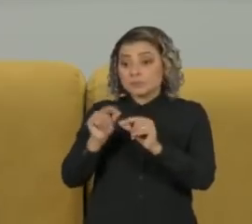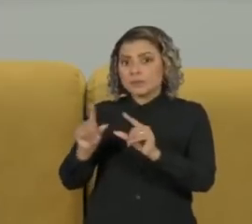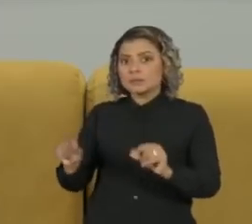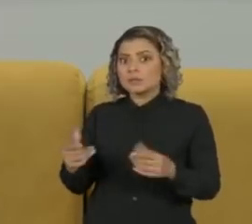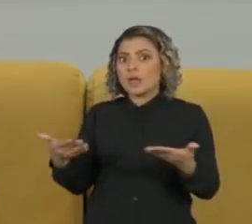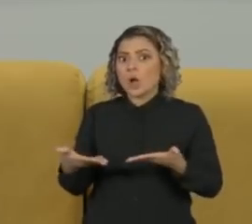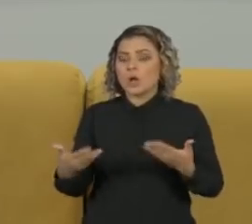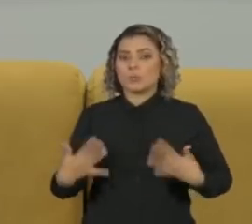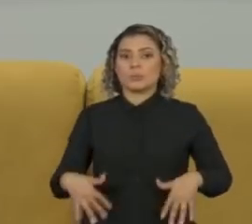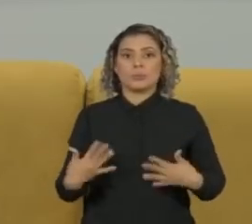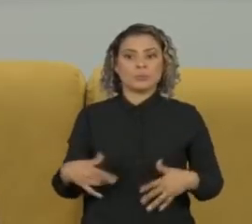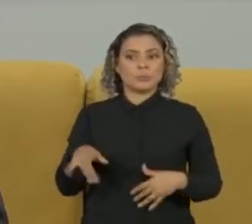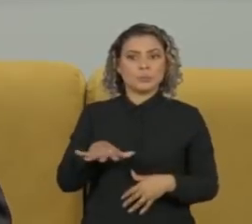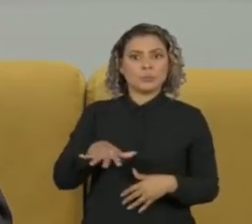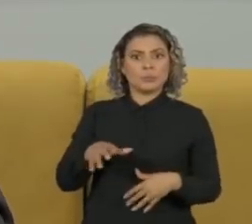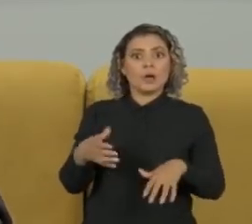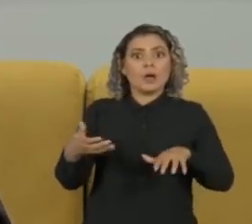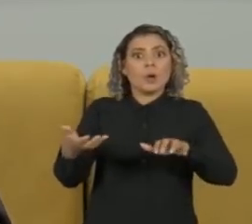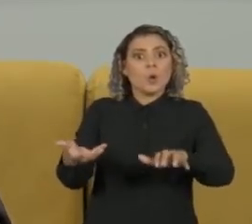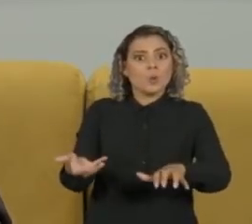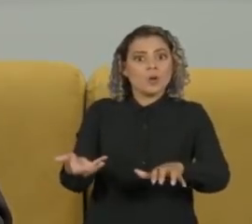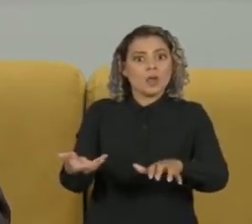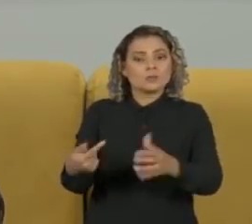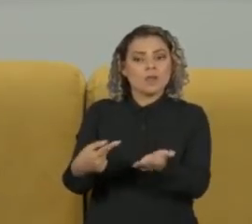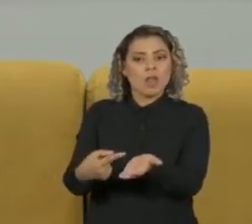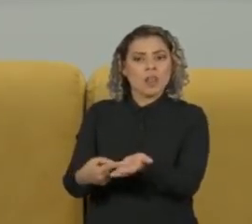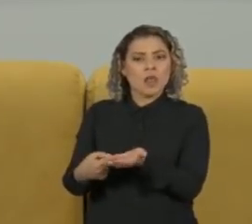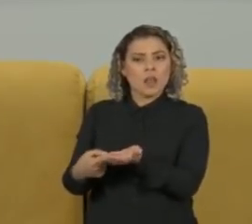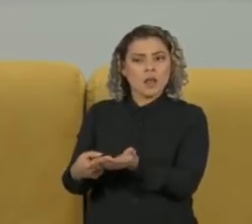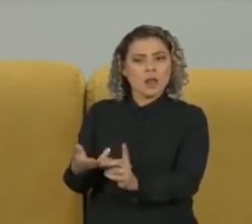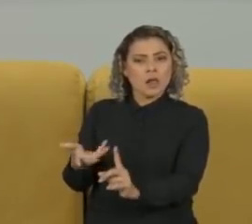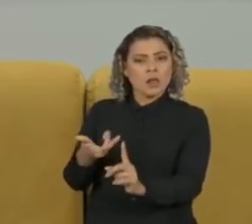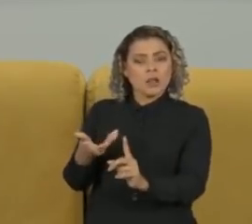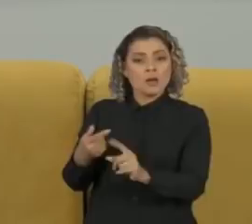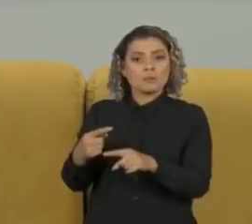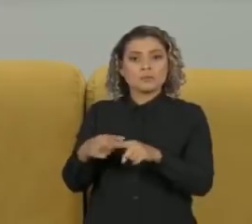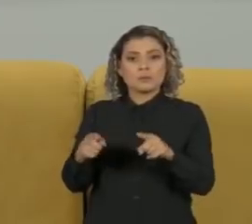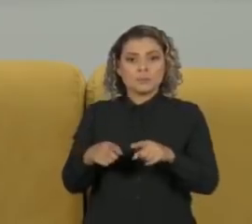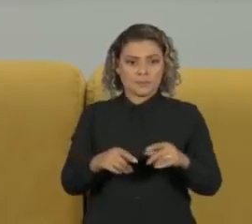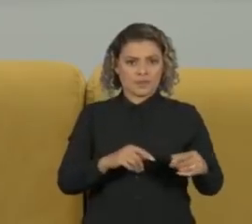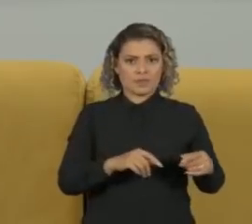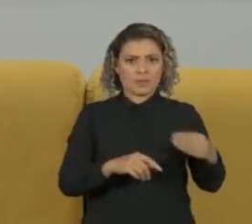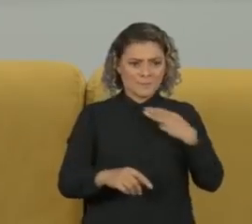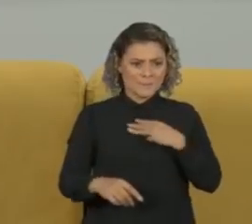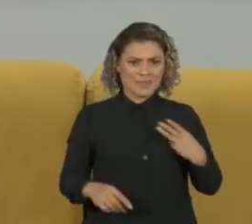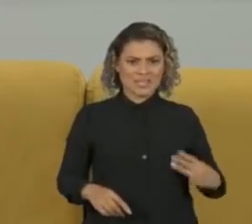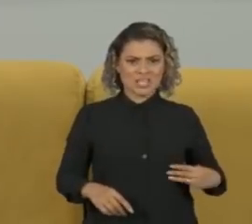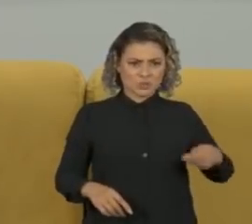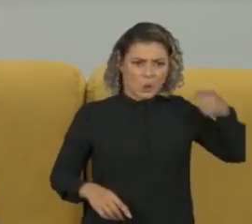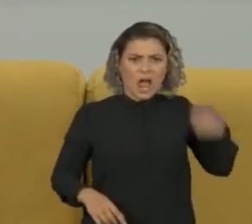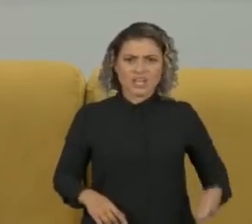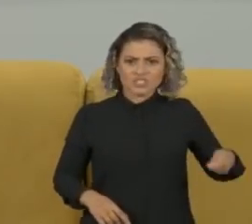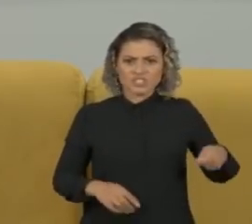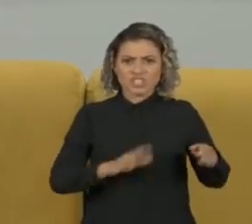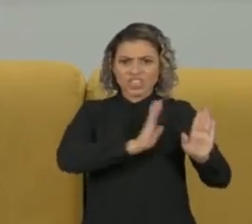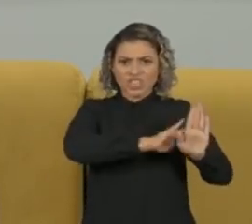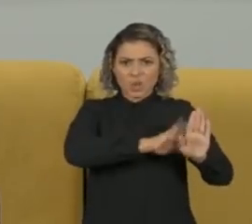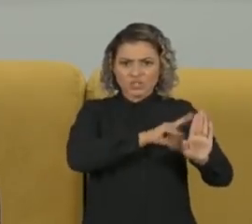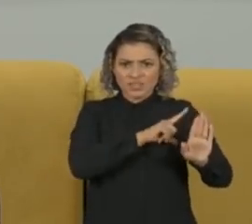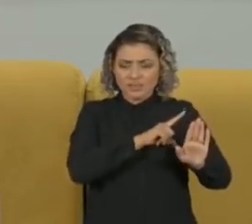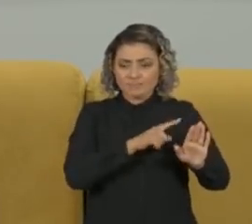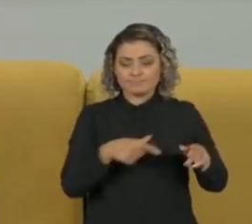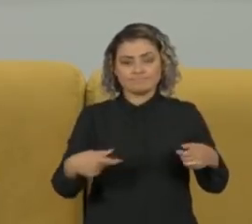clima tenso por lá, viu? Congresso chantagista e ministro radical ideológico. Relações entre